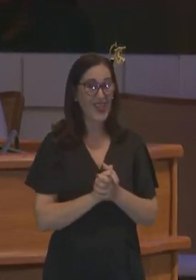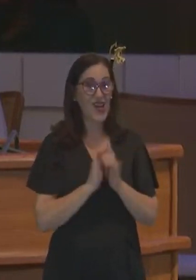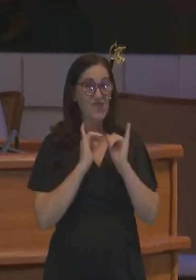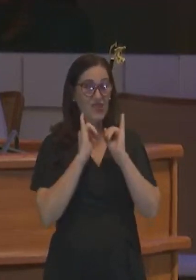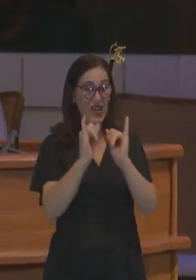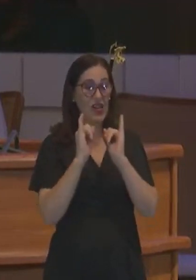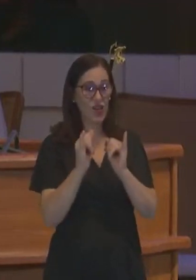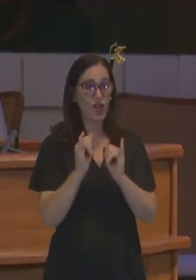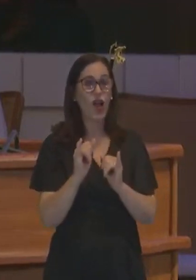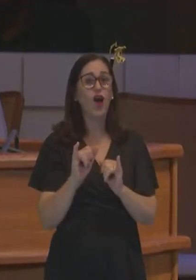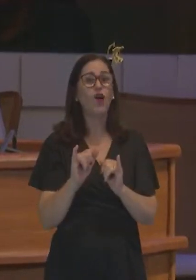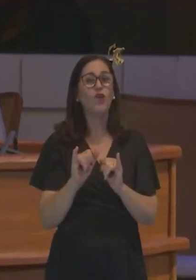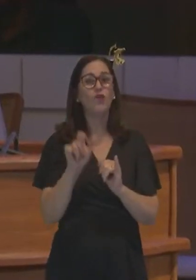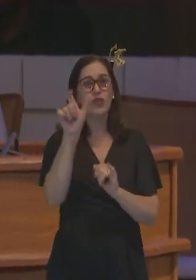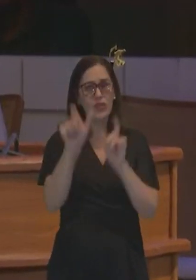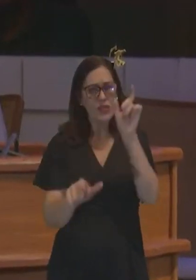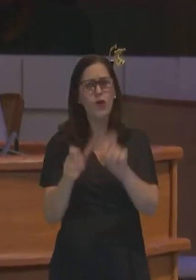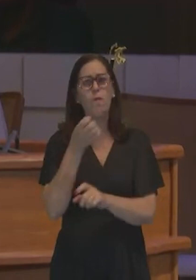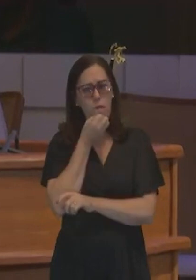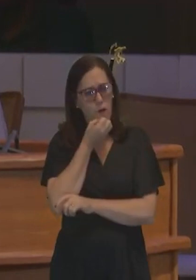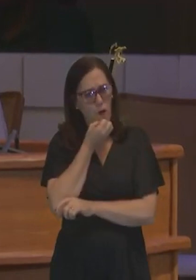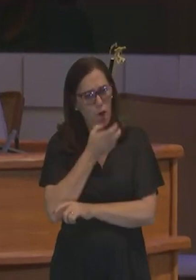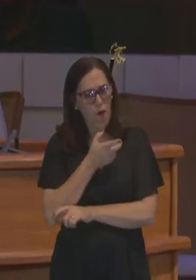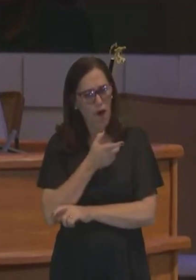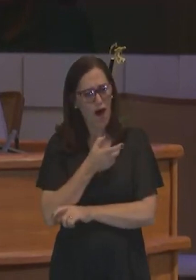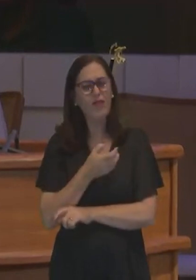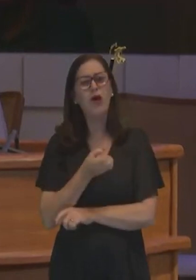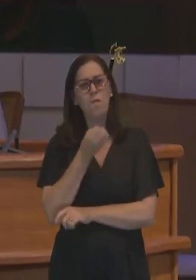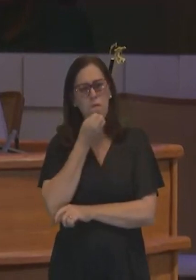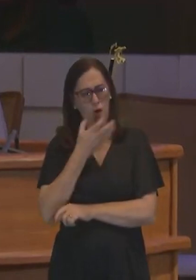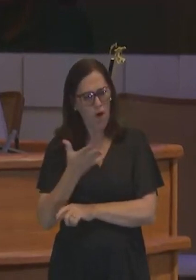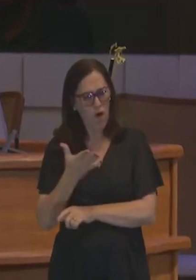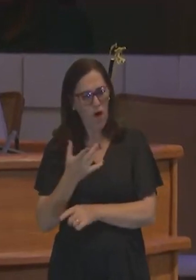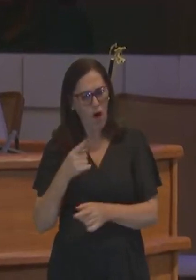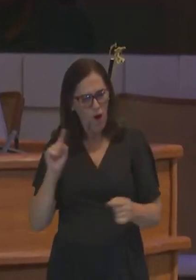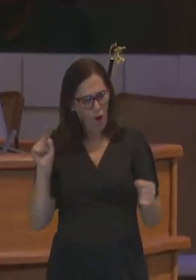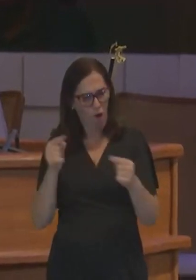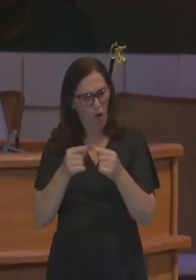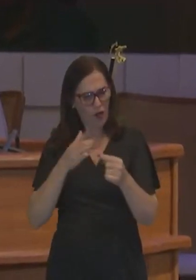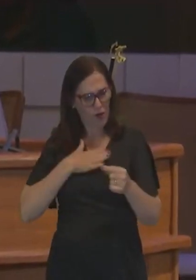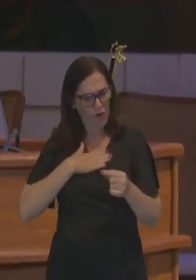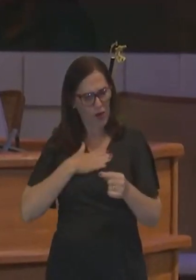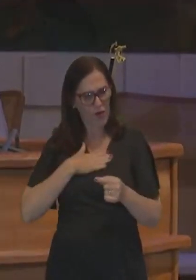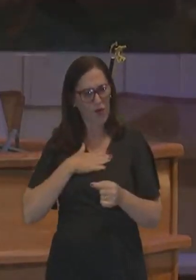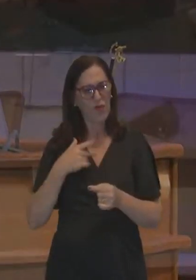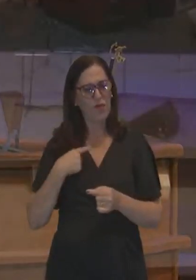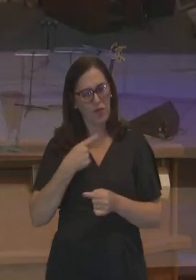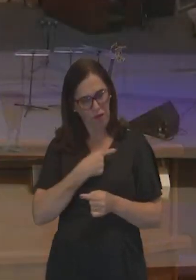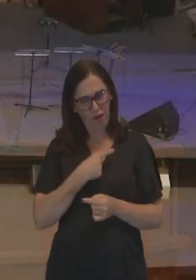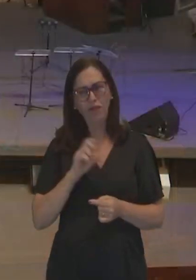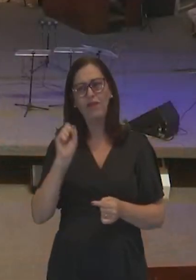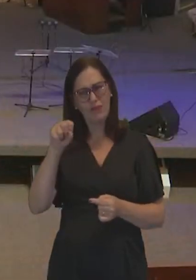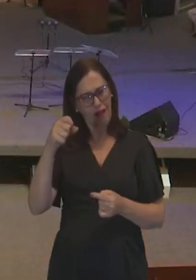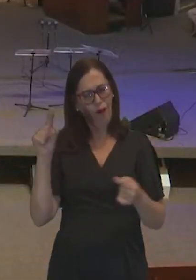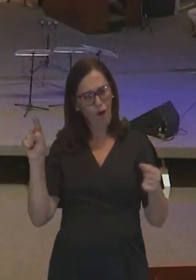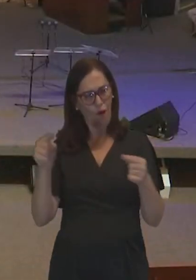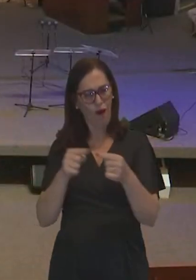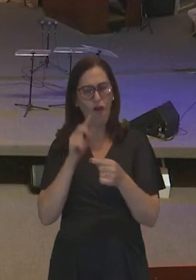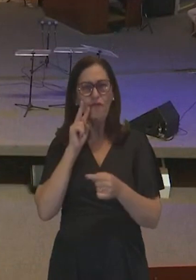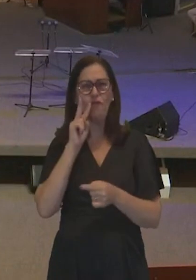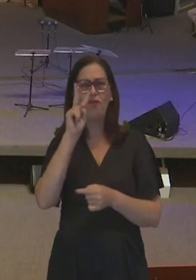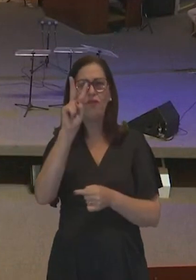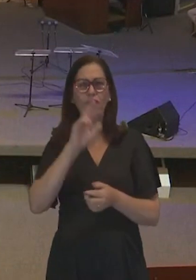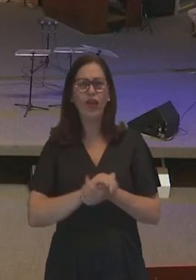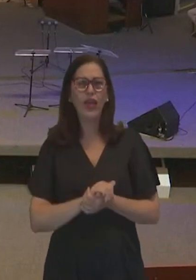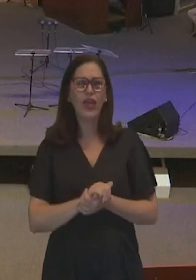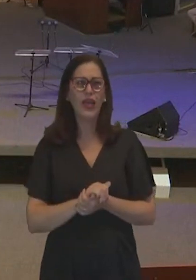que vocês são muito gente boa, muito gente, concorda comigo, pastor? Concorda, porque eu vejo também o jeito